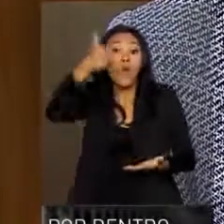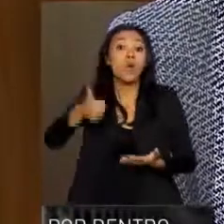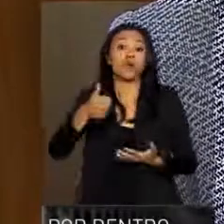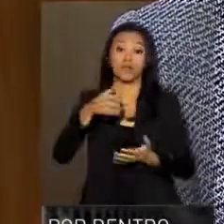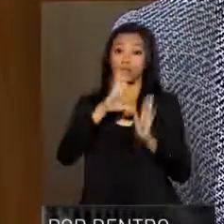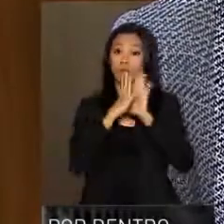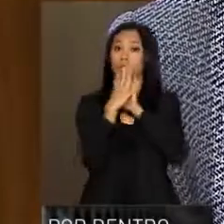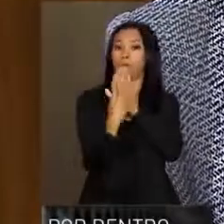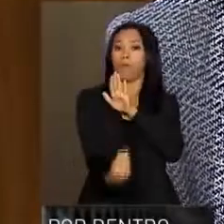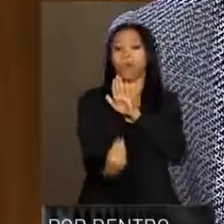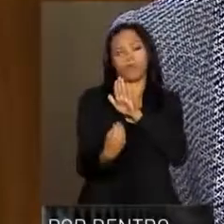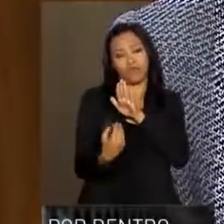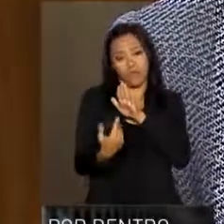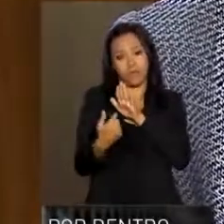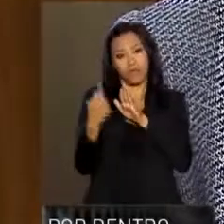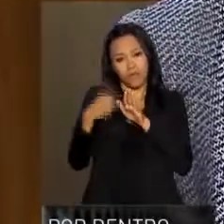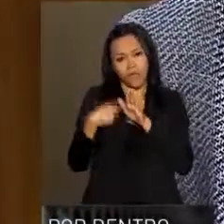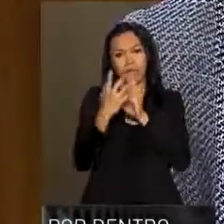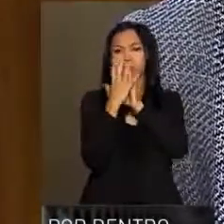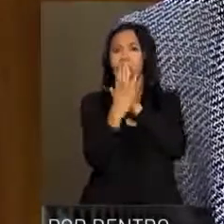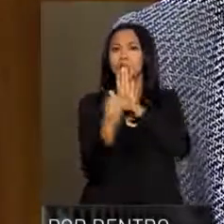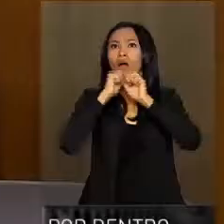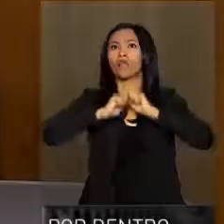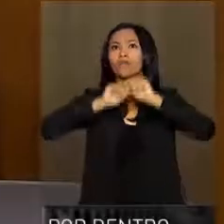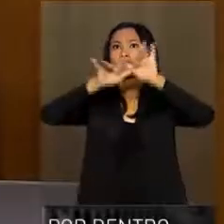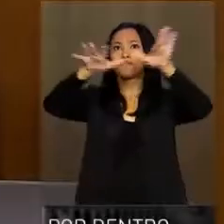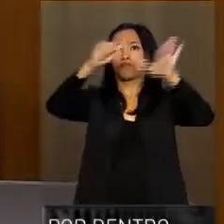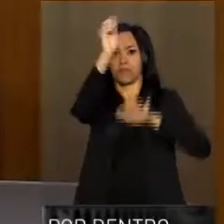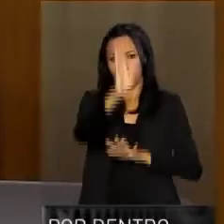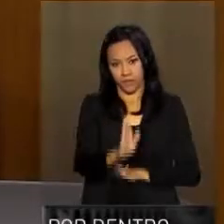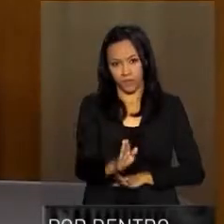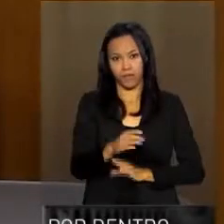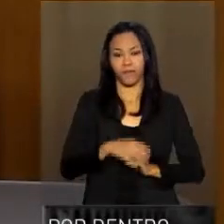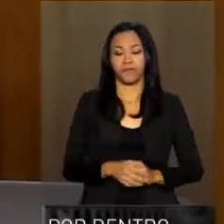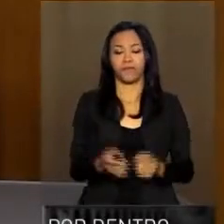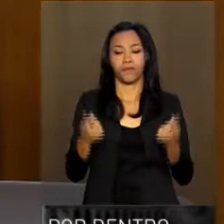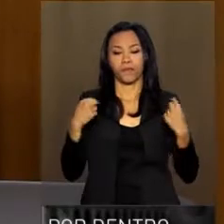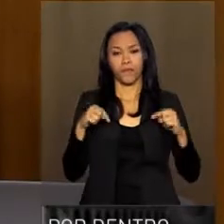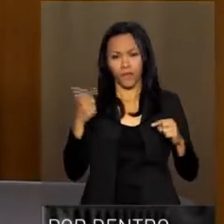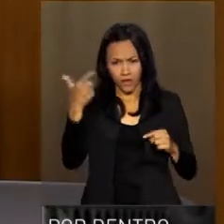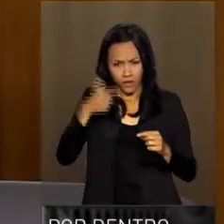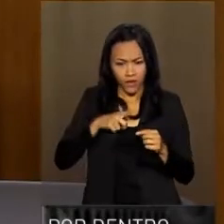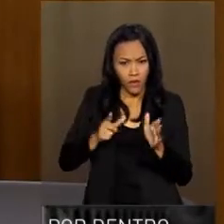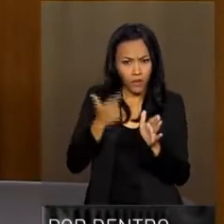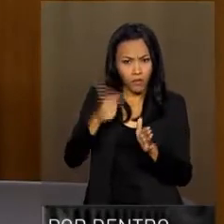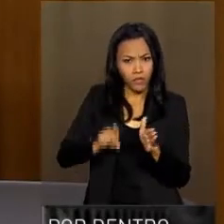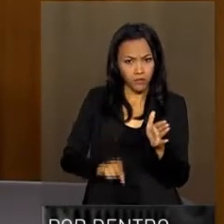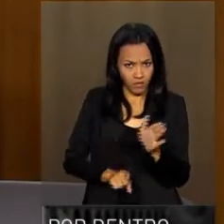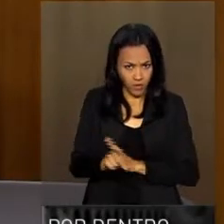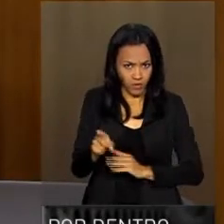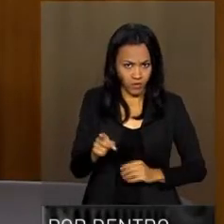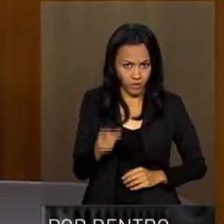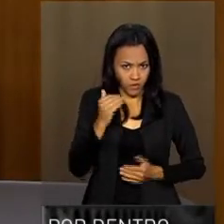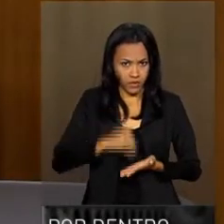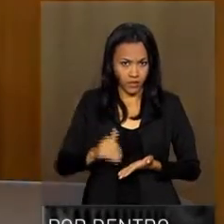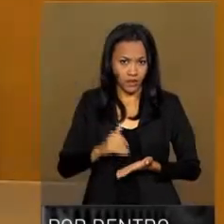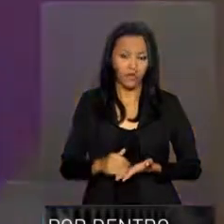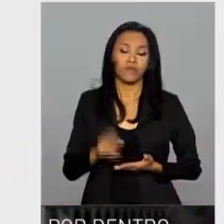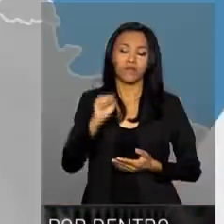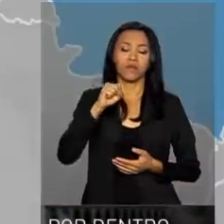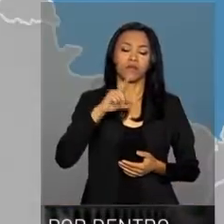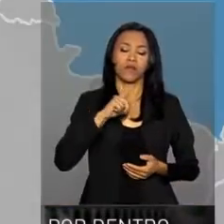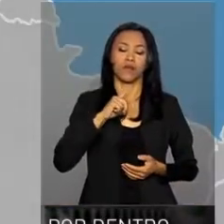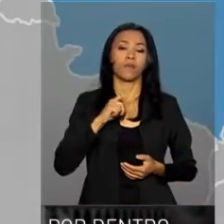daí fazer um trabalho para todo o brasil o mais você tem mais uma pergunta para a secretária a secretária